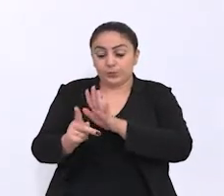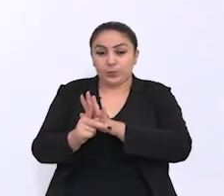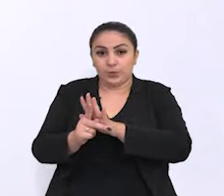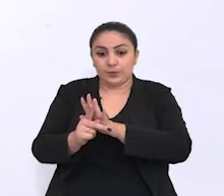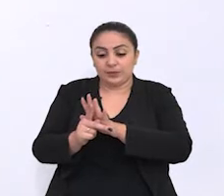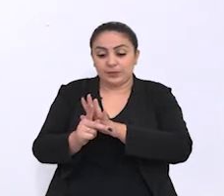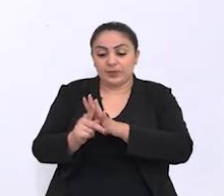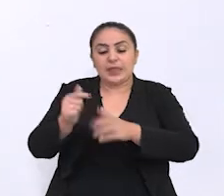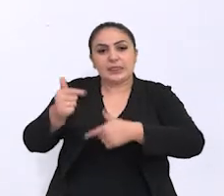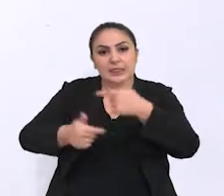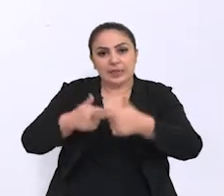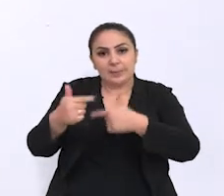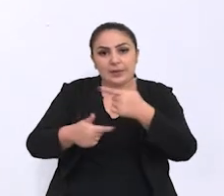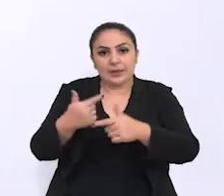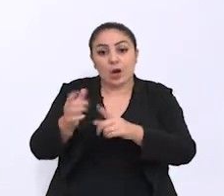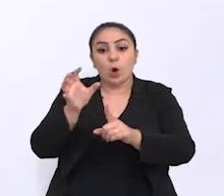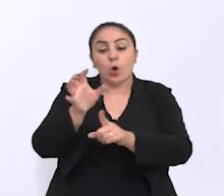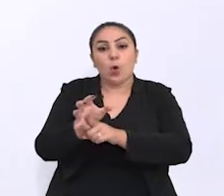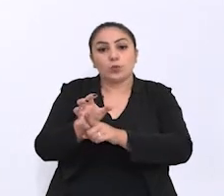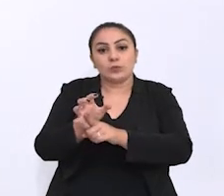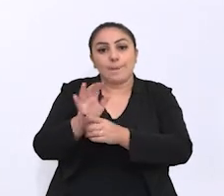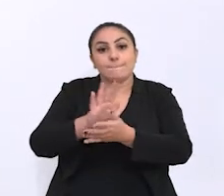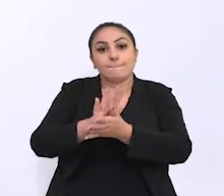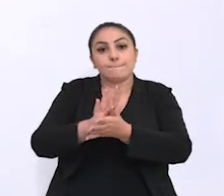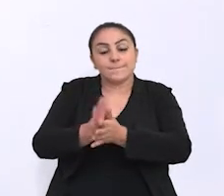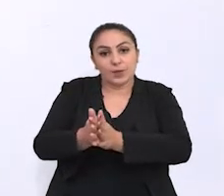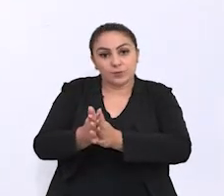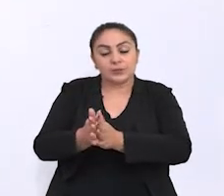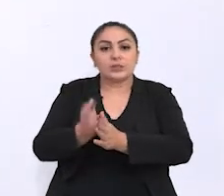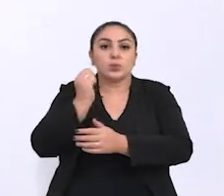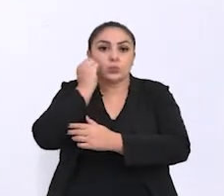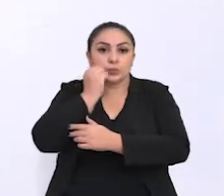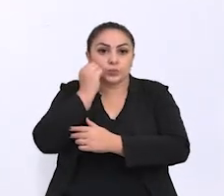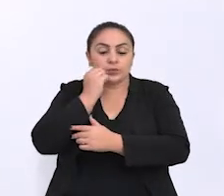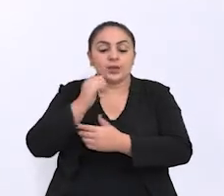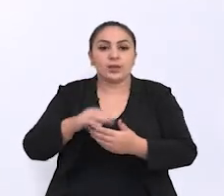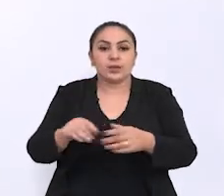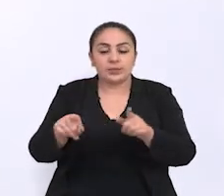que é trabalhar contra o preconceito e o racismo, né?